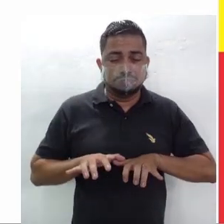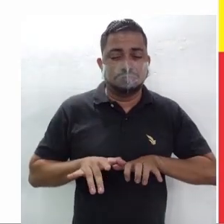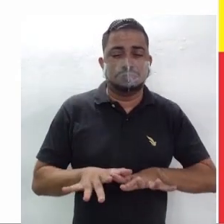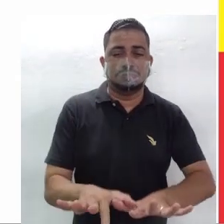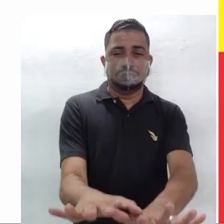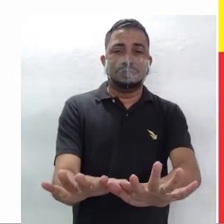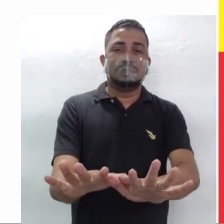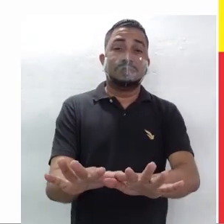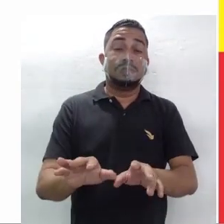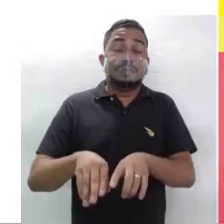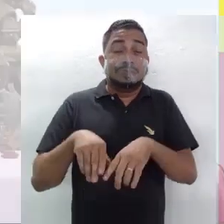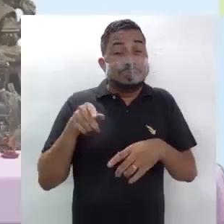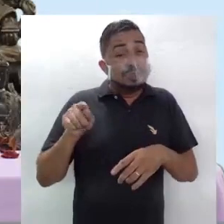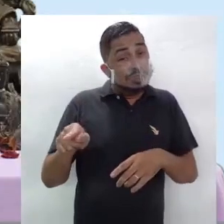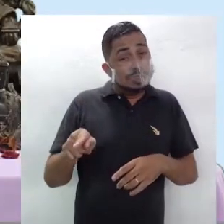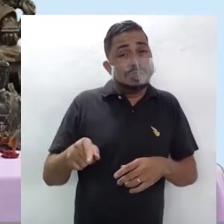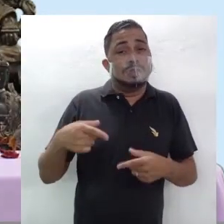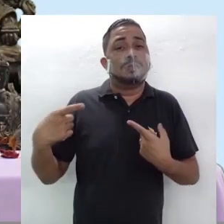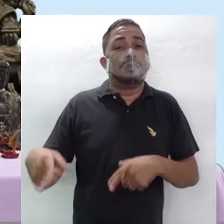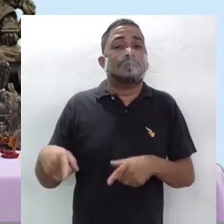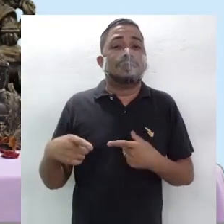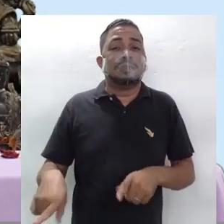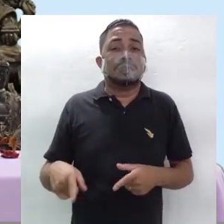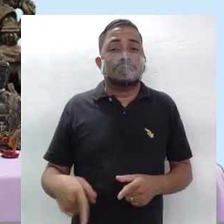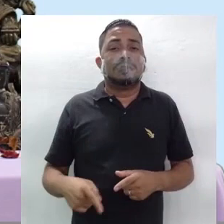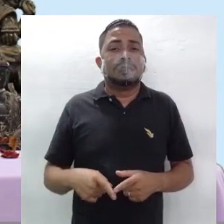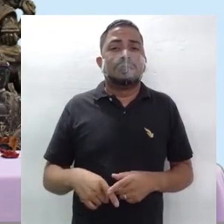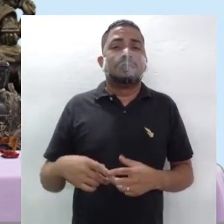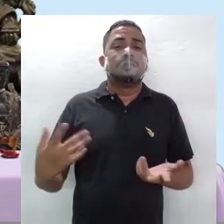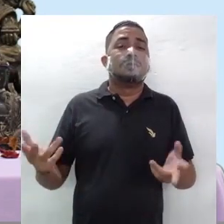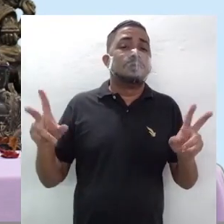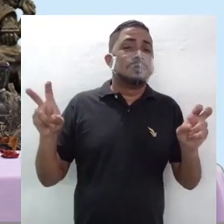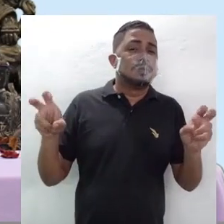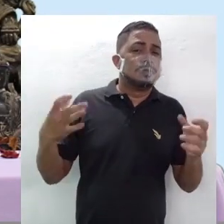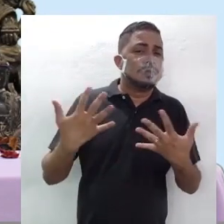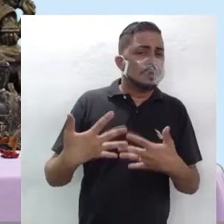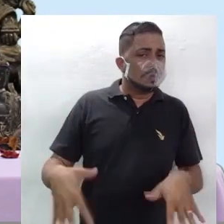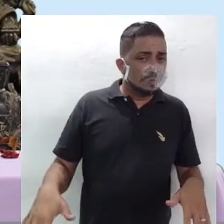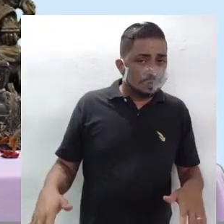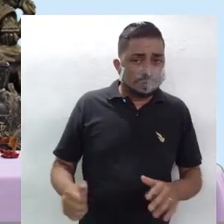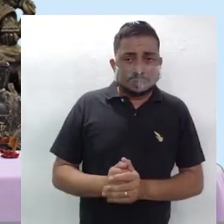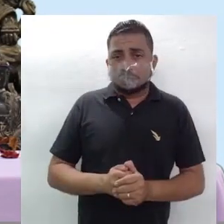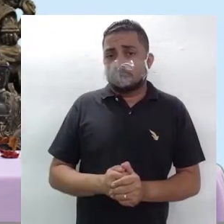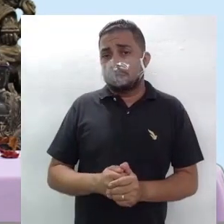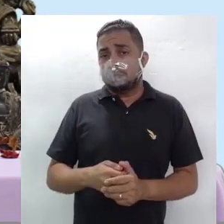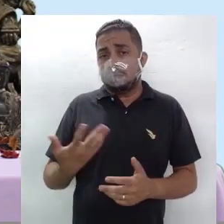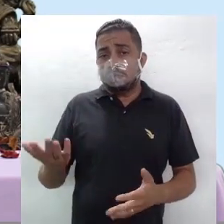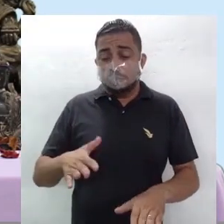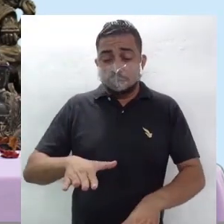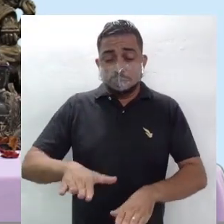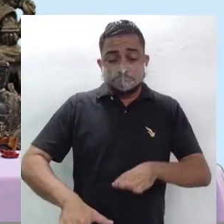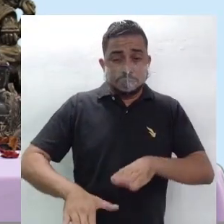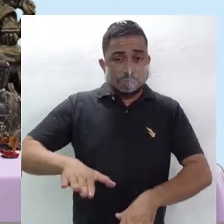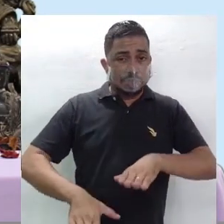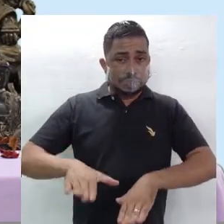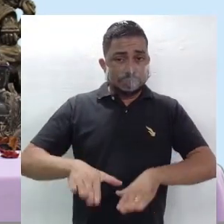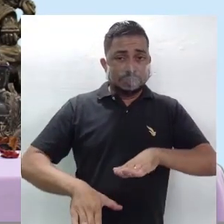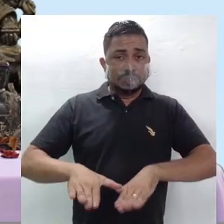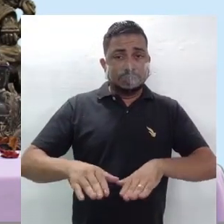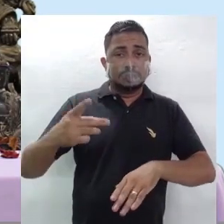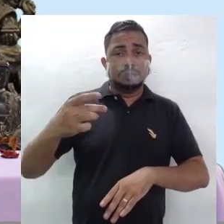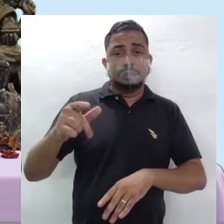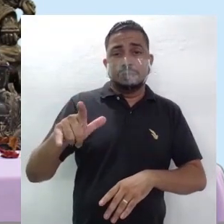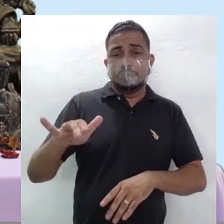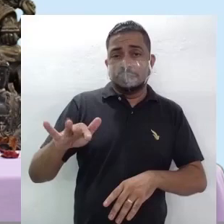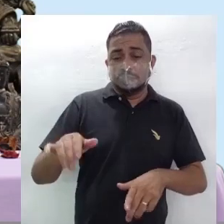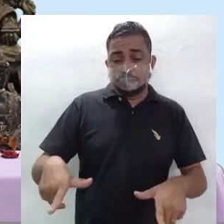ela é justamente provocada por um fenômeno natural. É quando as placas tectônicas, elas